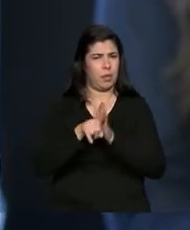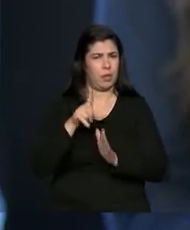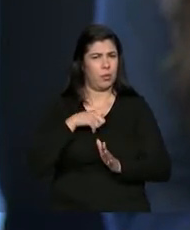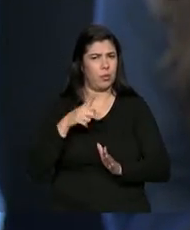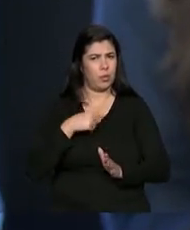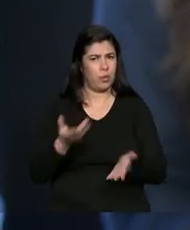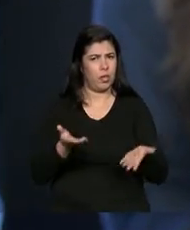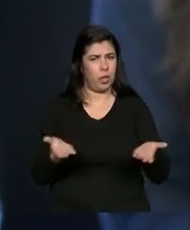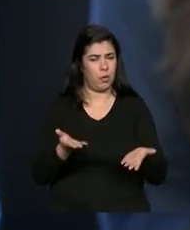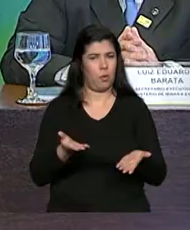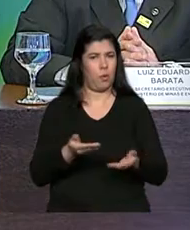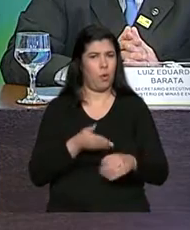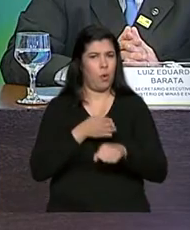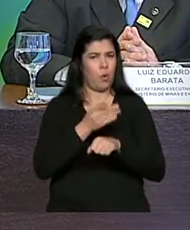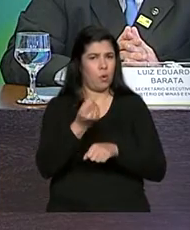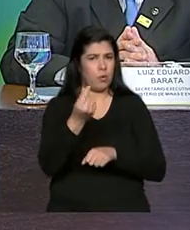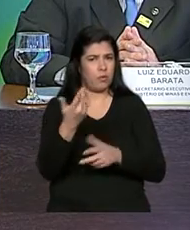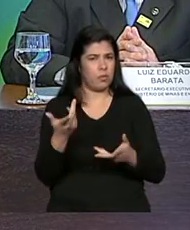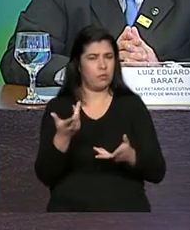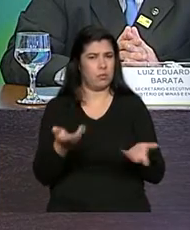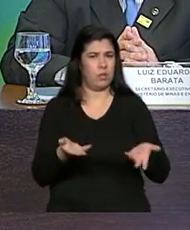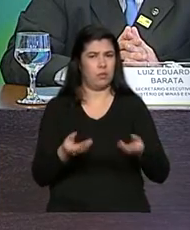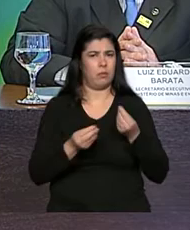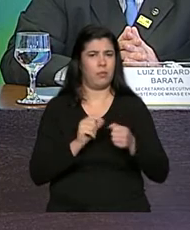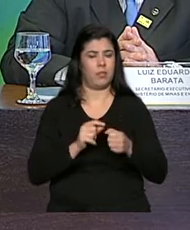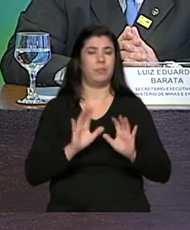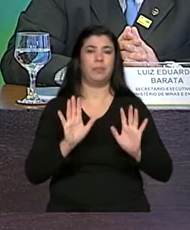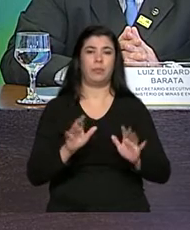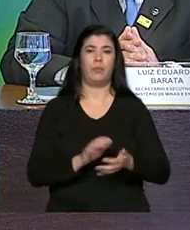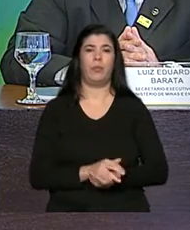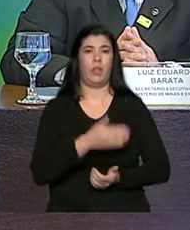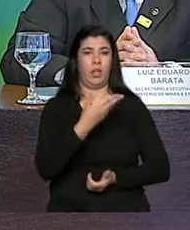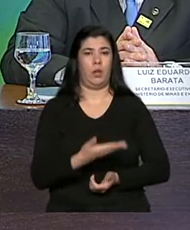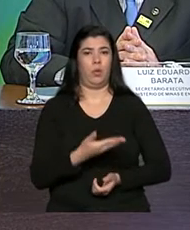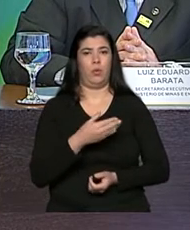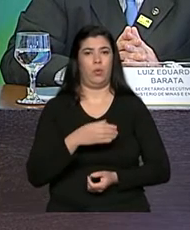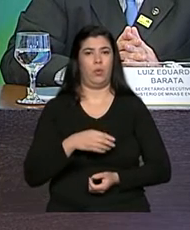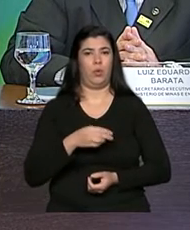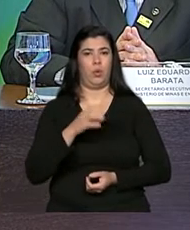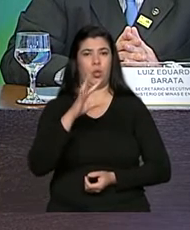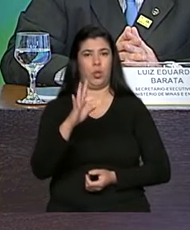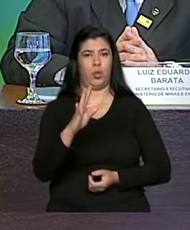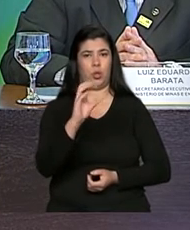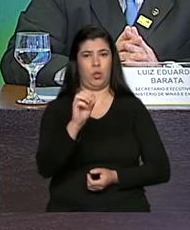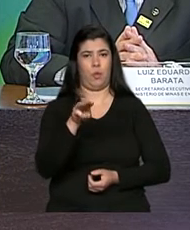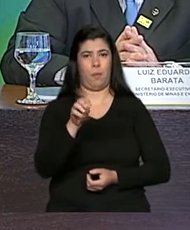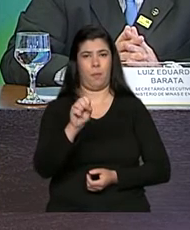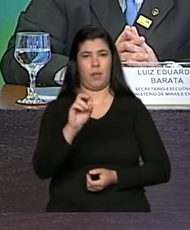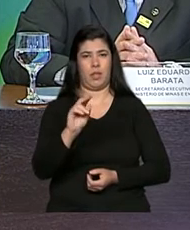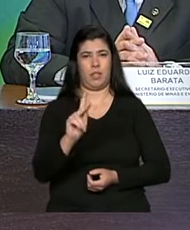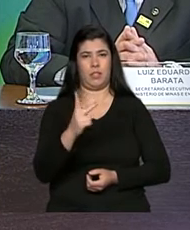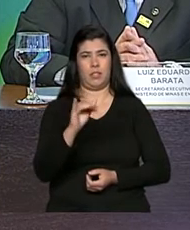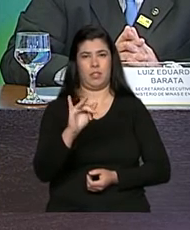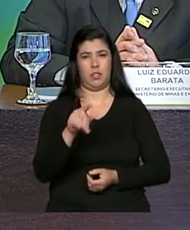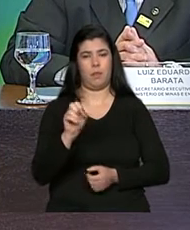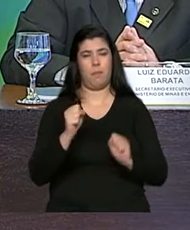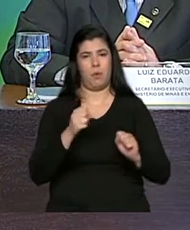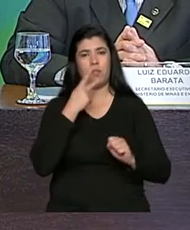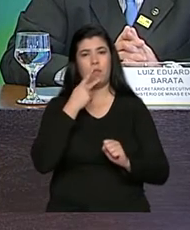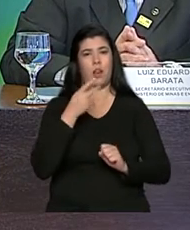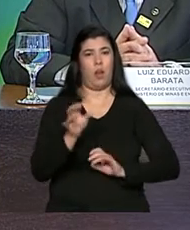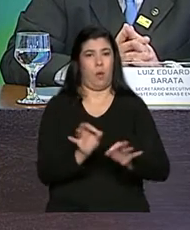investimento é isso já estava previsto mas quem pode falar estava o plano decenal exatamente para isso para dar previsibilidade